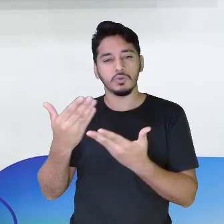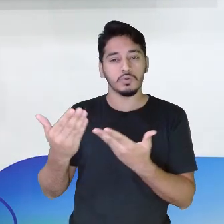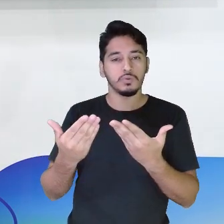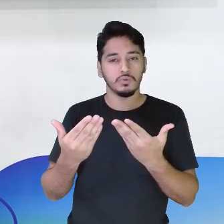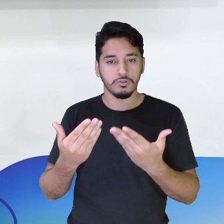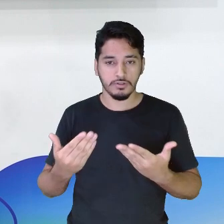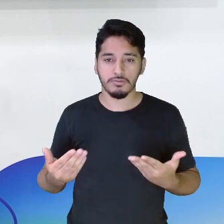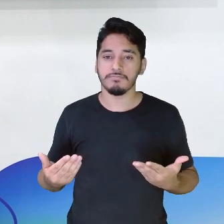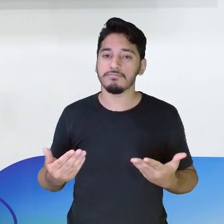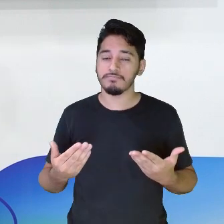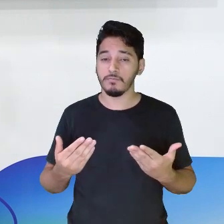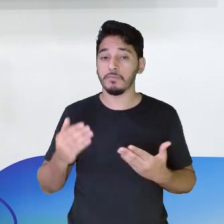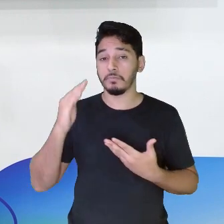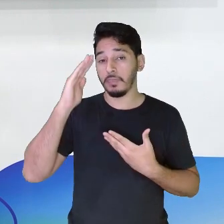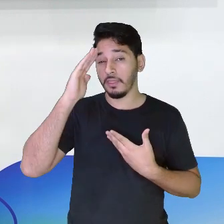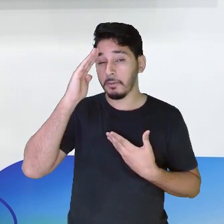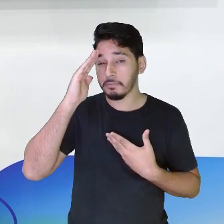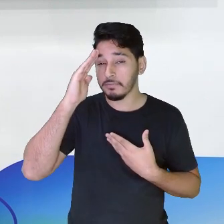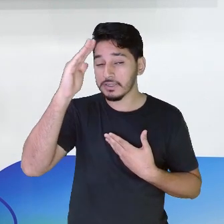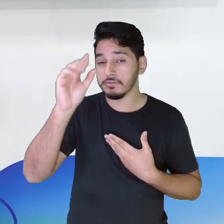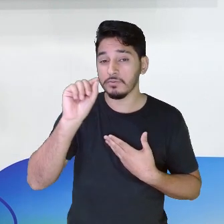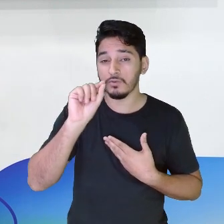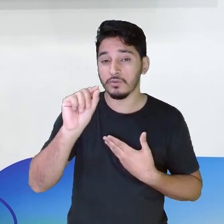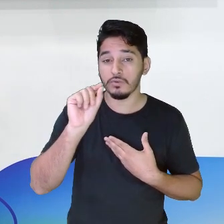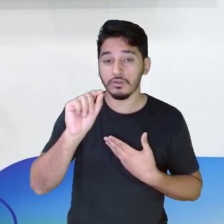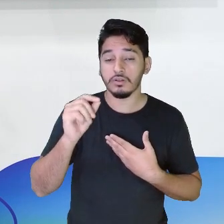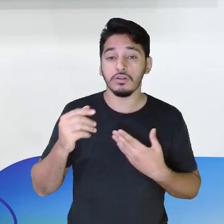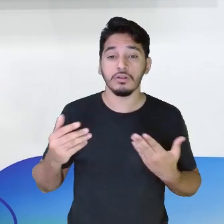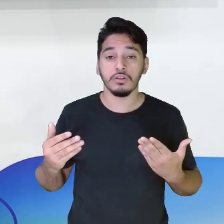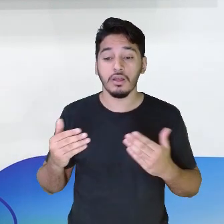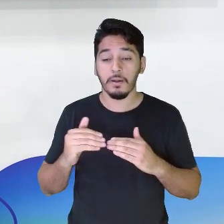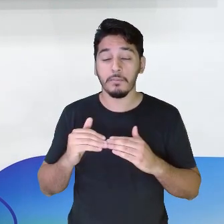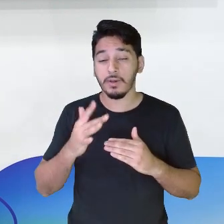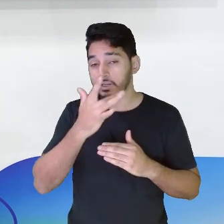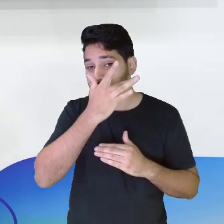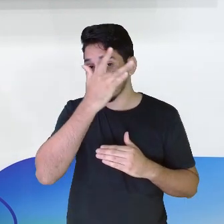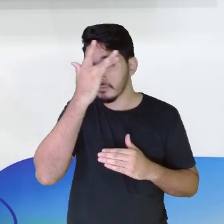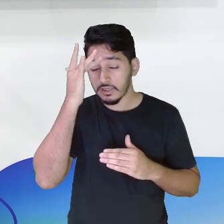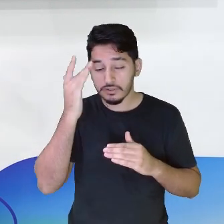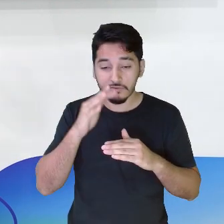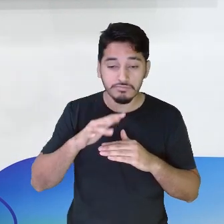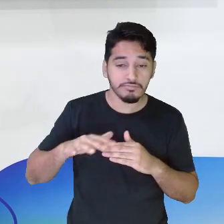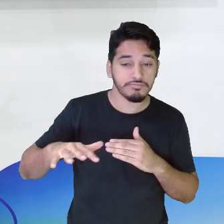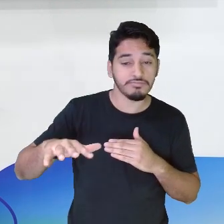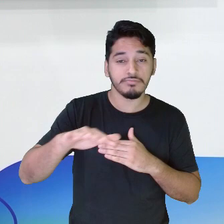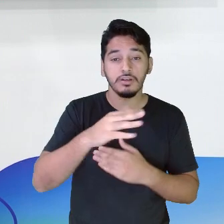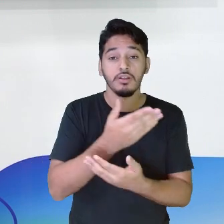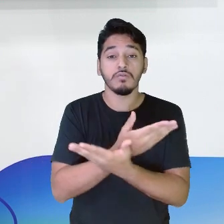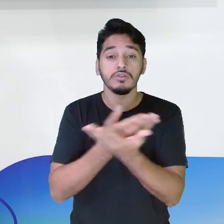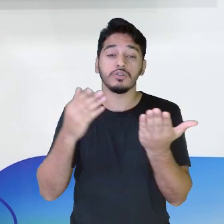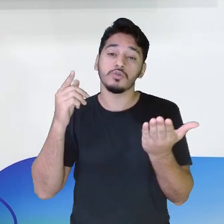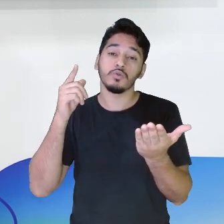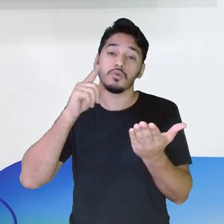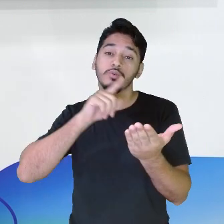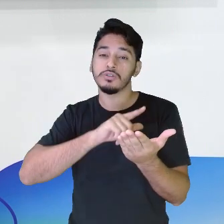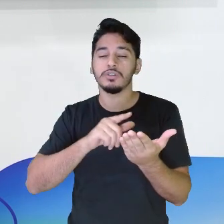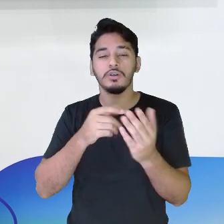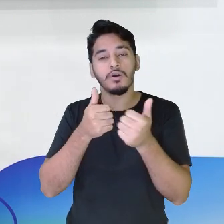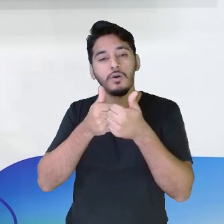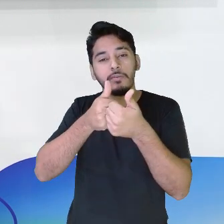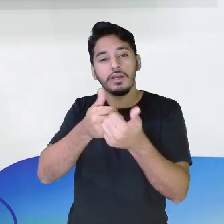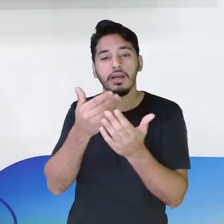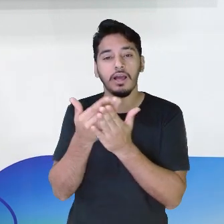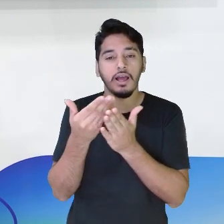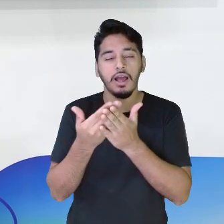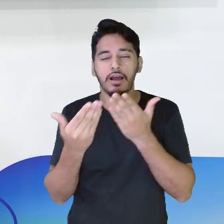para ajudar principalmente a mais pessoas, né, para que vocês consigam